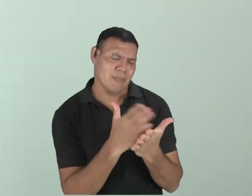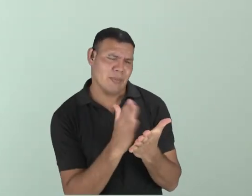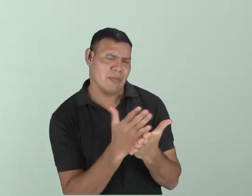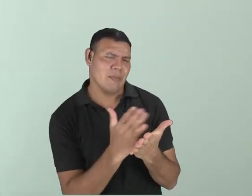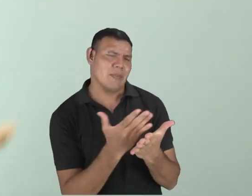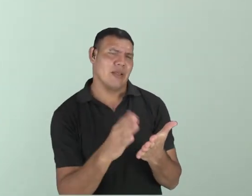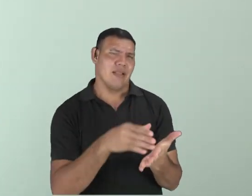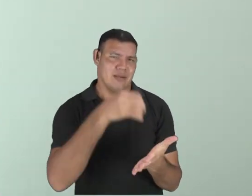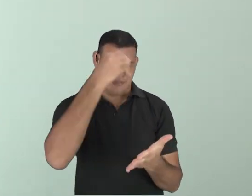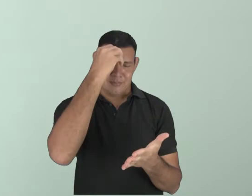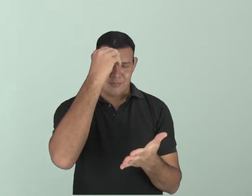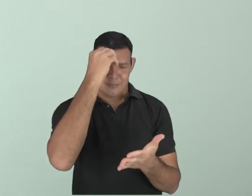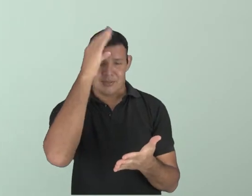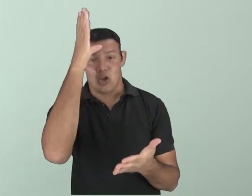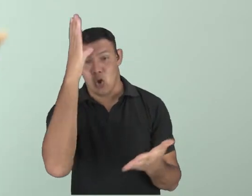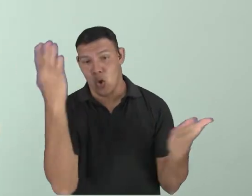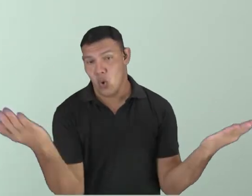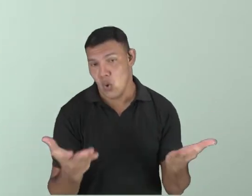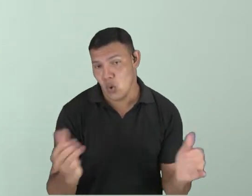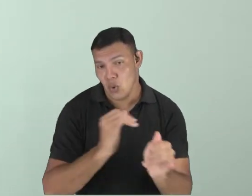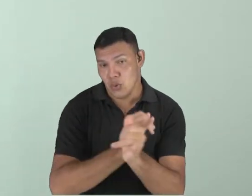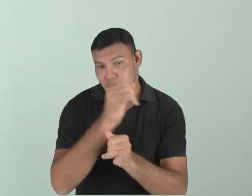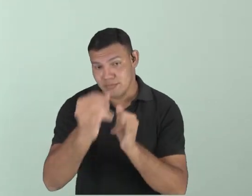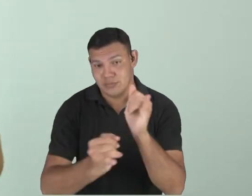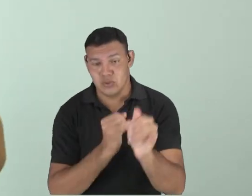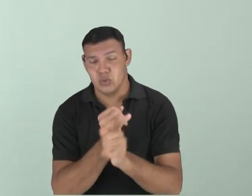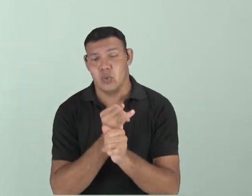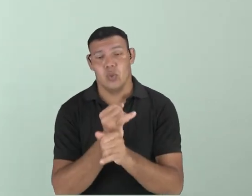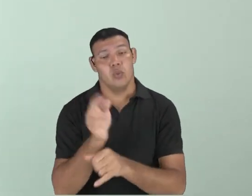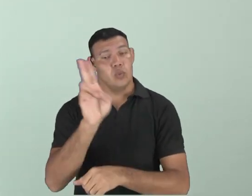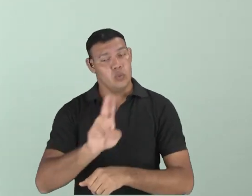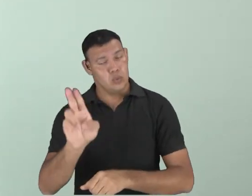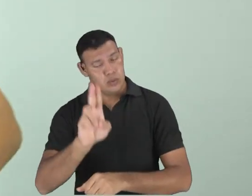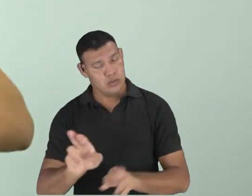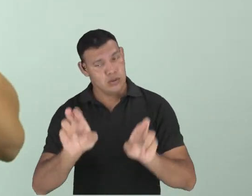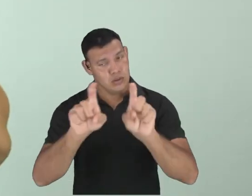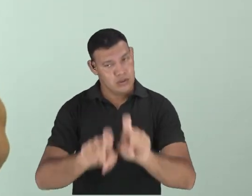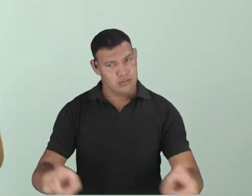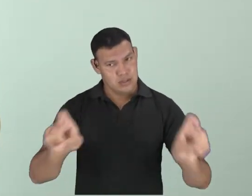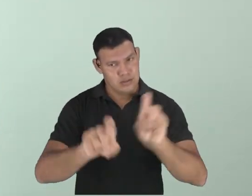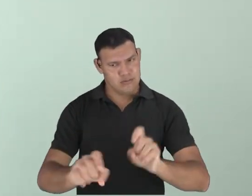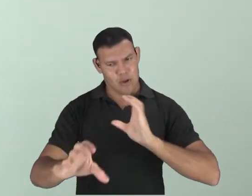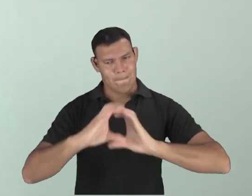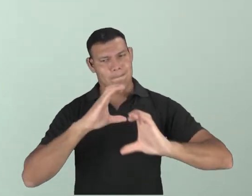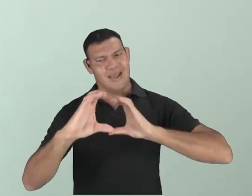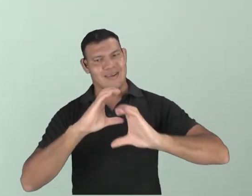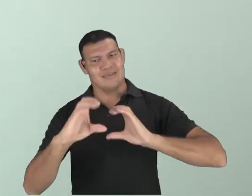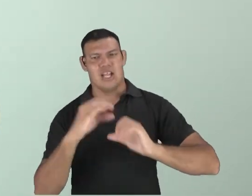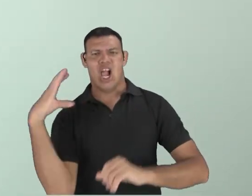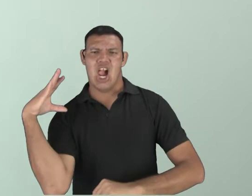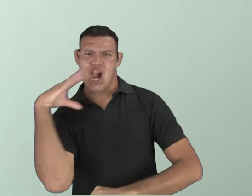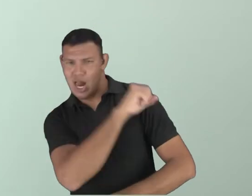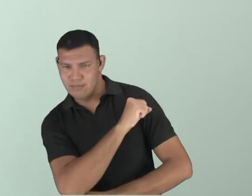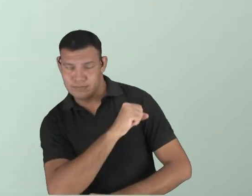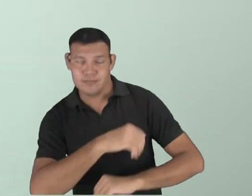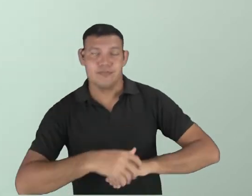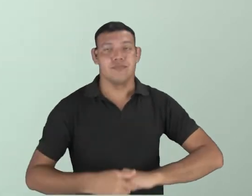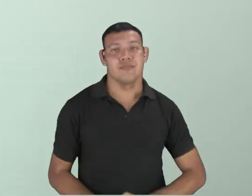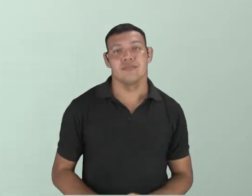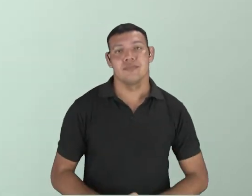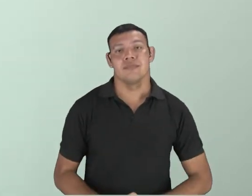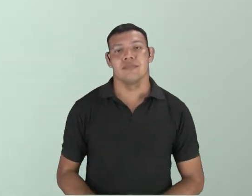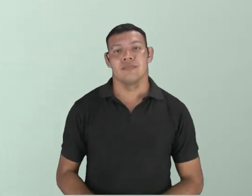hoje, com a internet, com a utilização dos computadores, a comunicação é extremamente